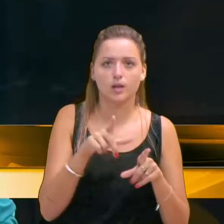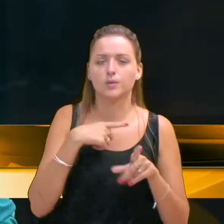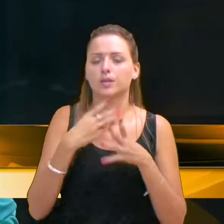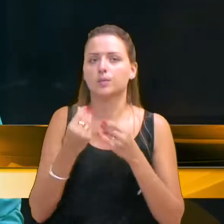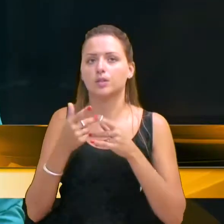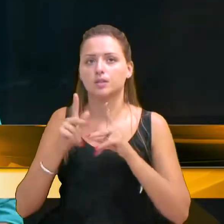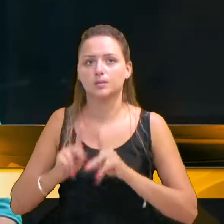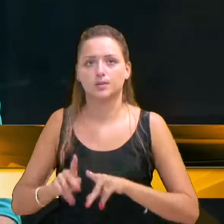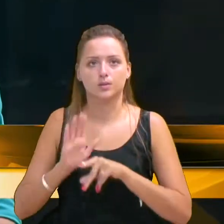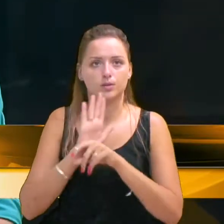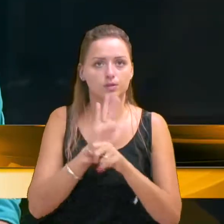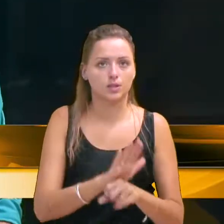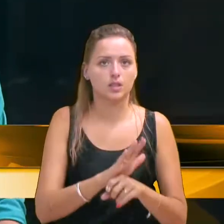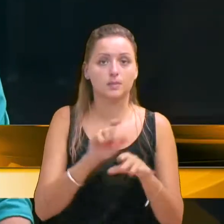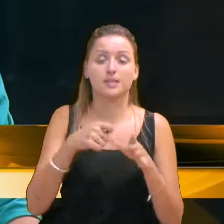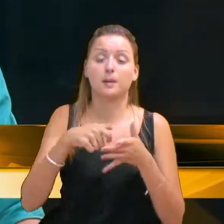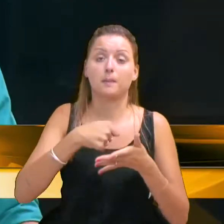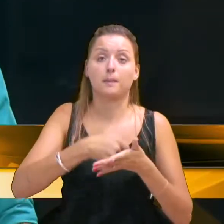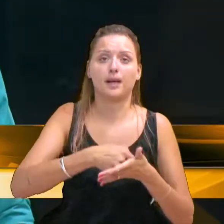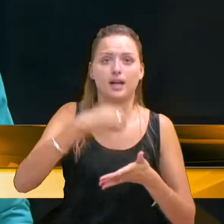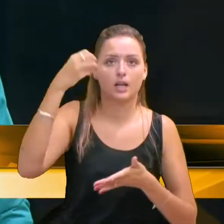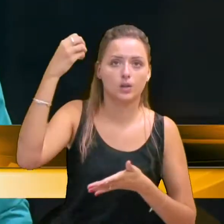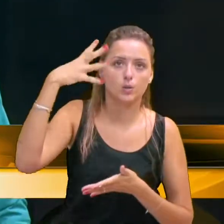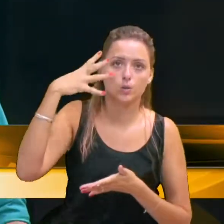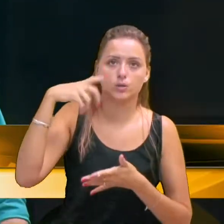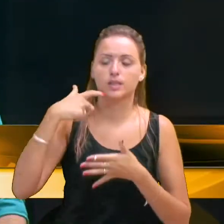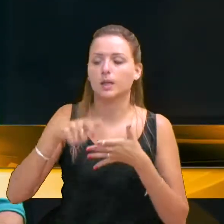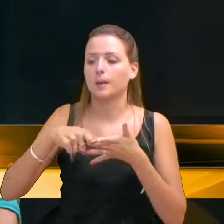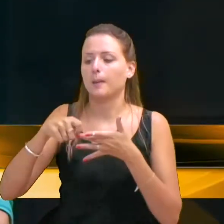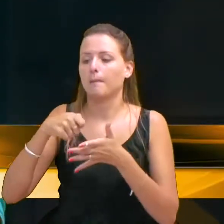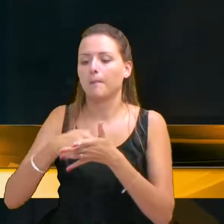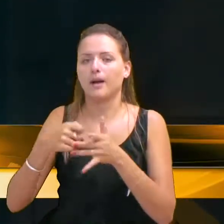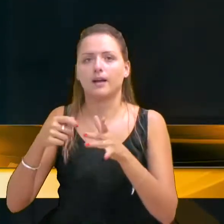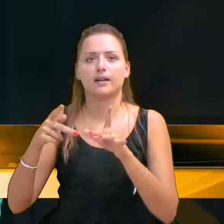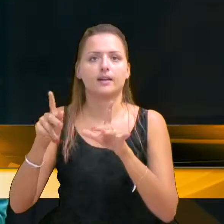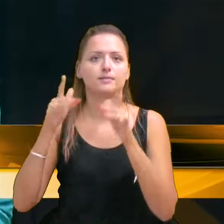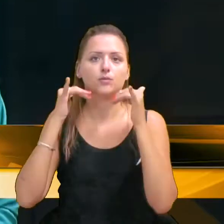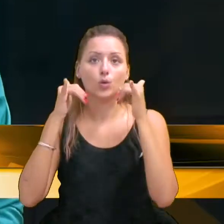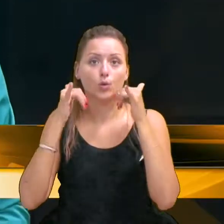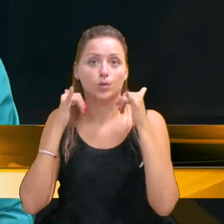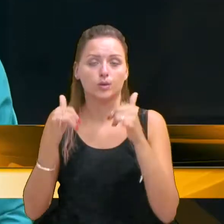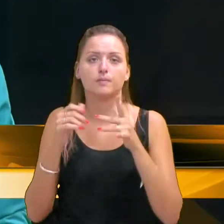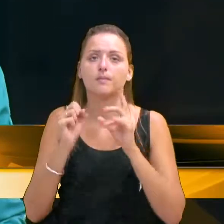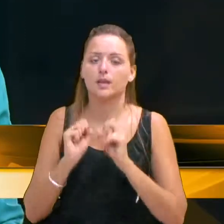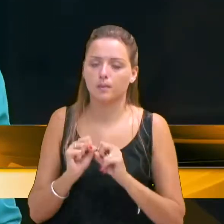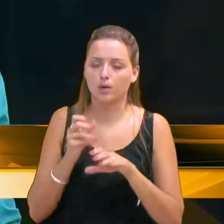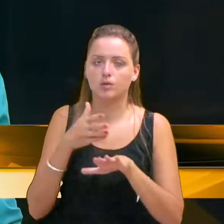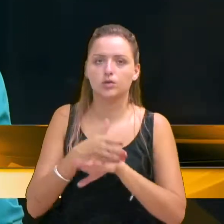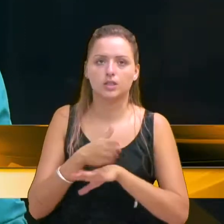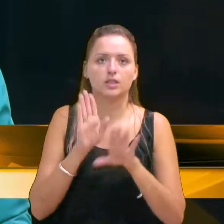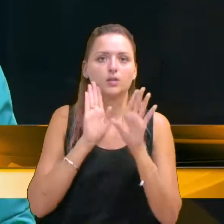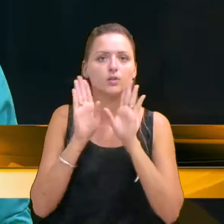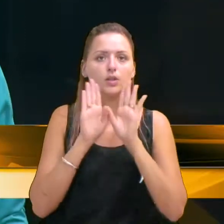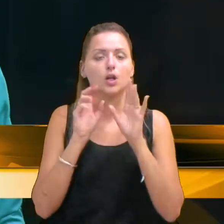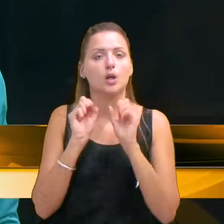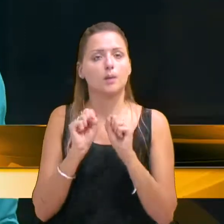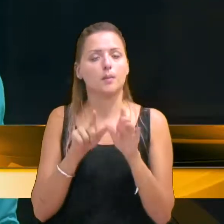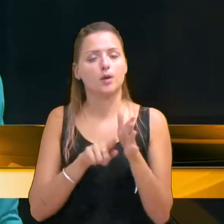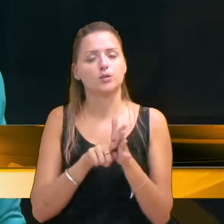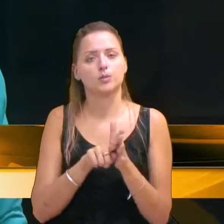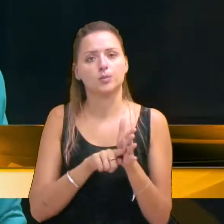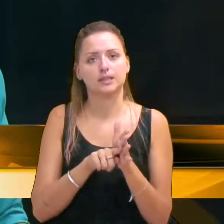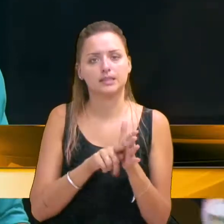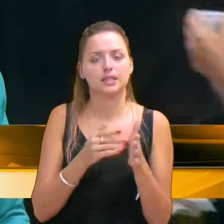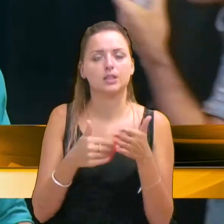ajudam, lá eles têm que pagar a luz, têm que pagar também o transporte, então estão precisando. E pode entrar, pode investigar, pode olhar que essas pessoas